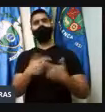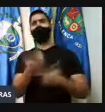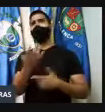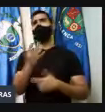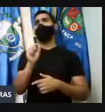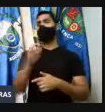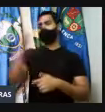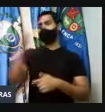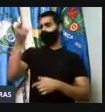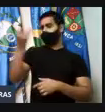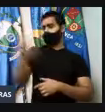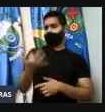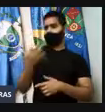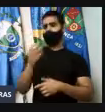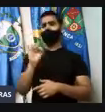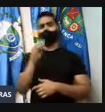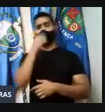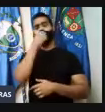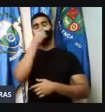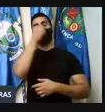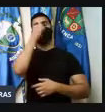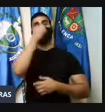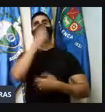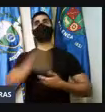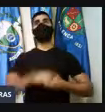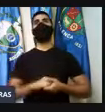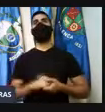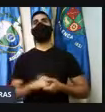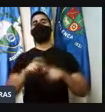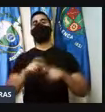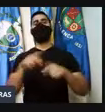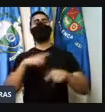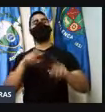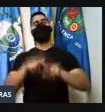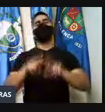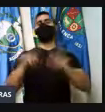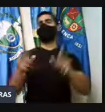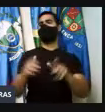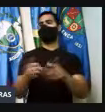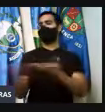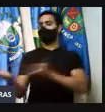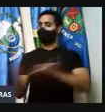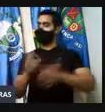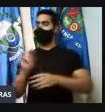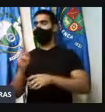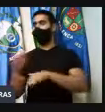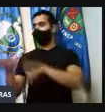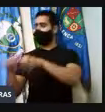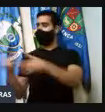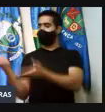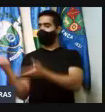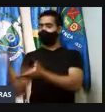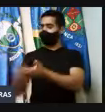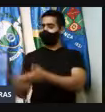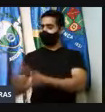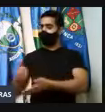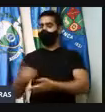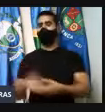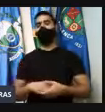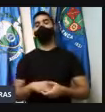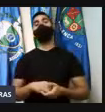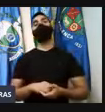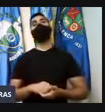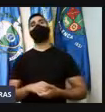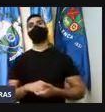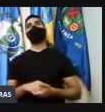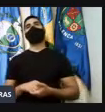querendo explicações, né? Essa é a diferença de convocar e convidar. O intuito aqui